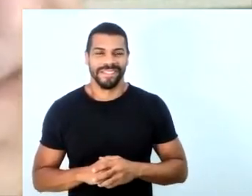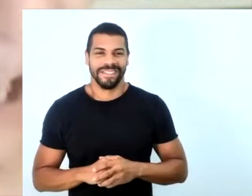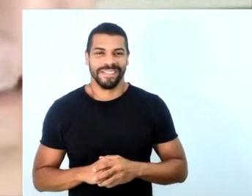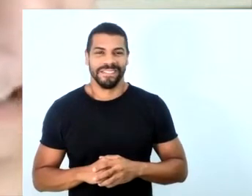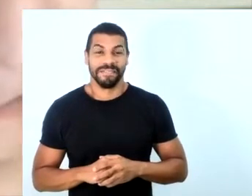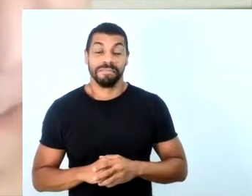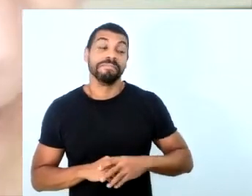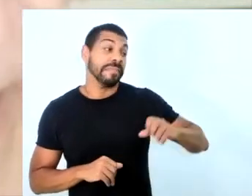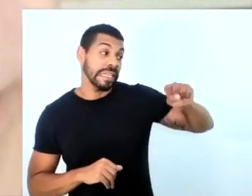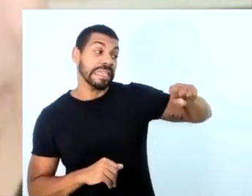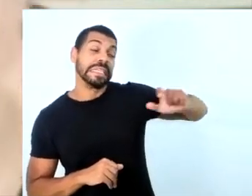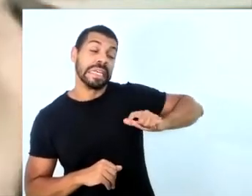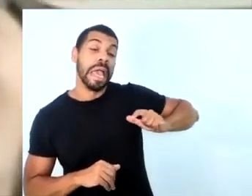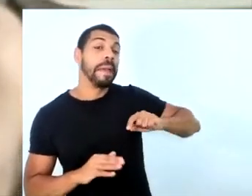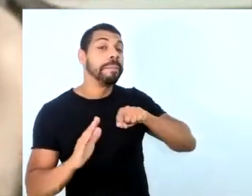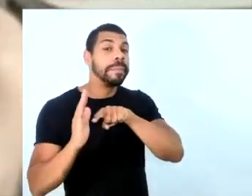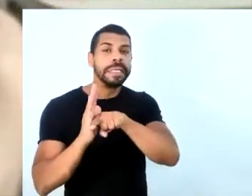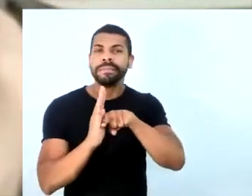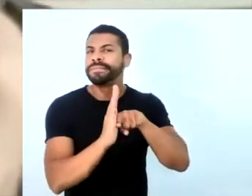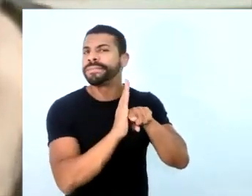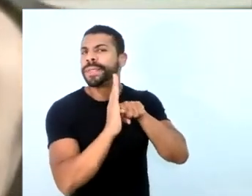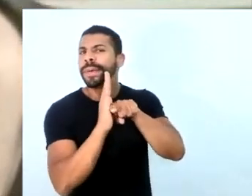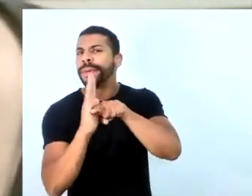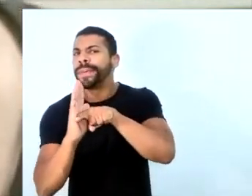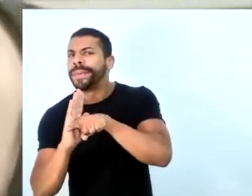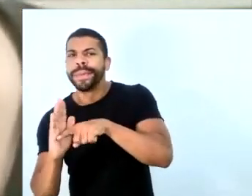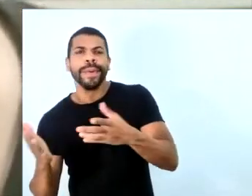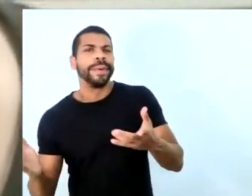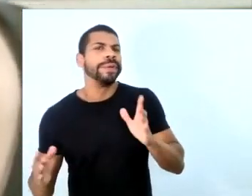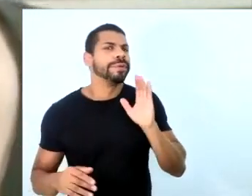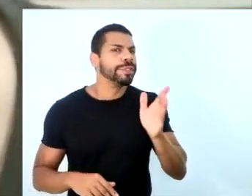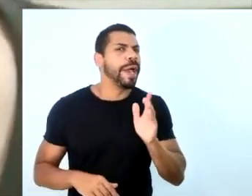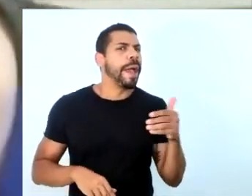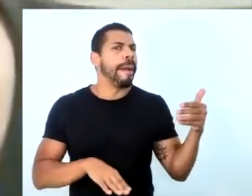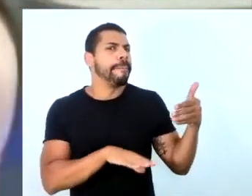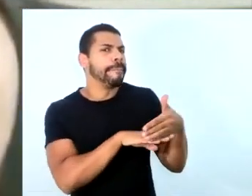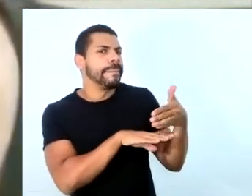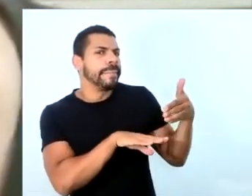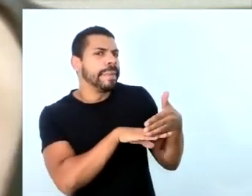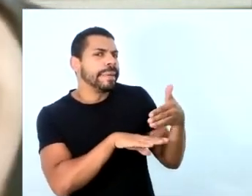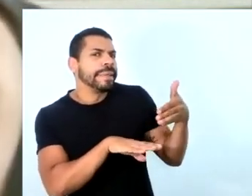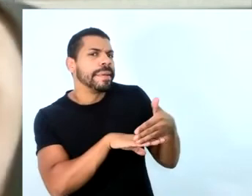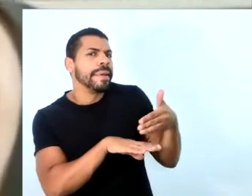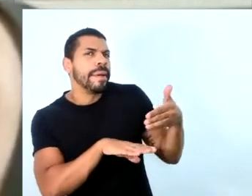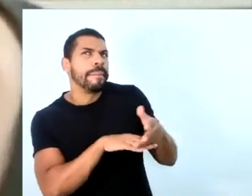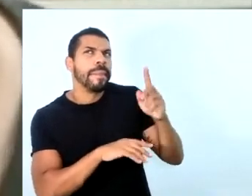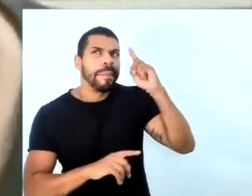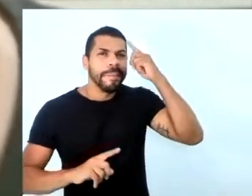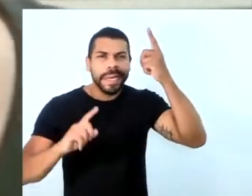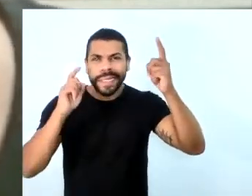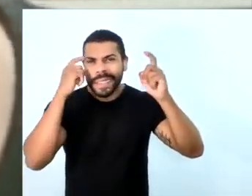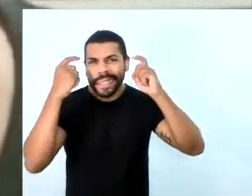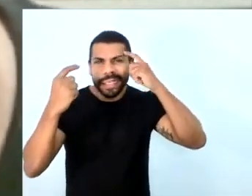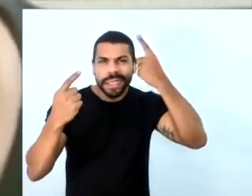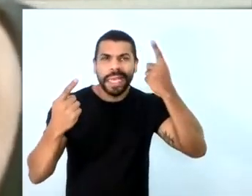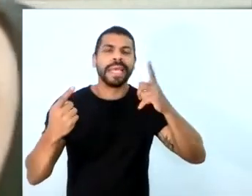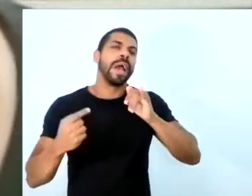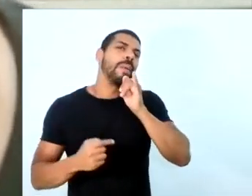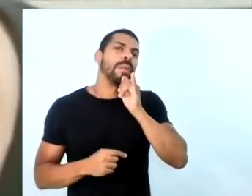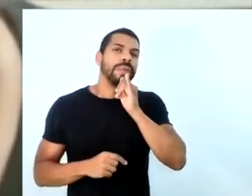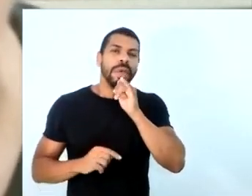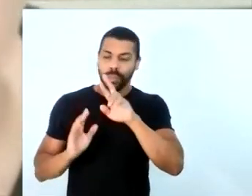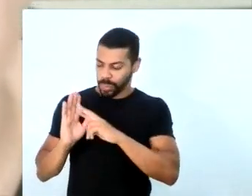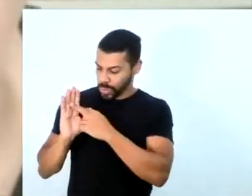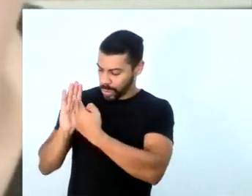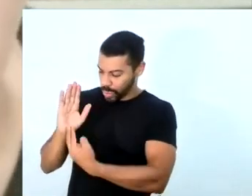porque ele também perguntou se você já participou também na mesma ideia desse mergulho na obra, essa